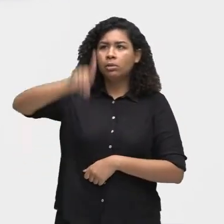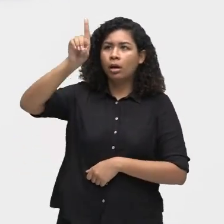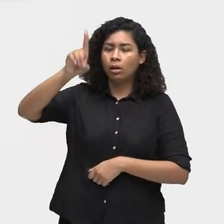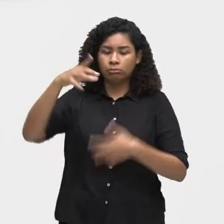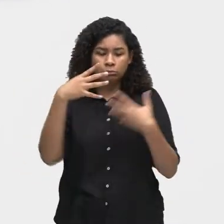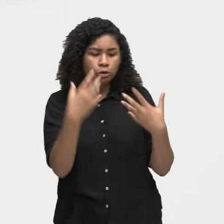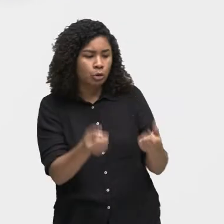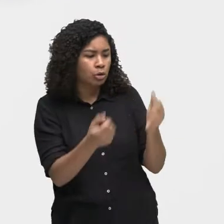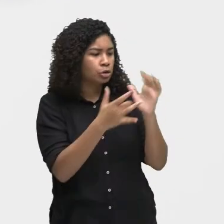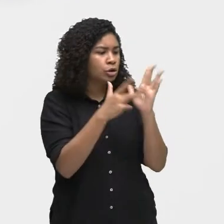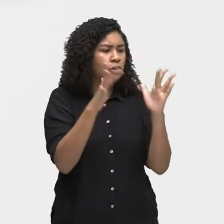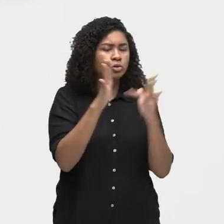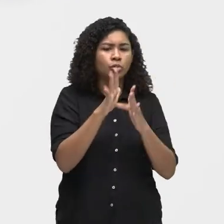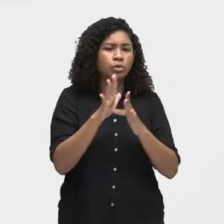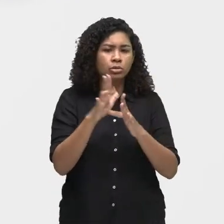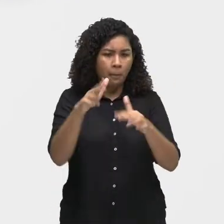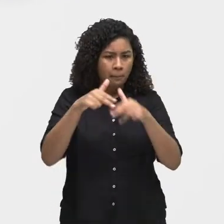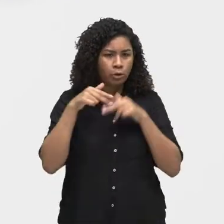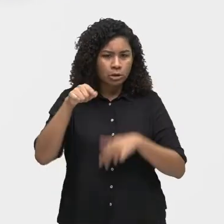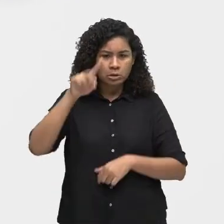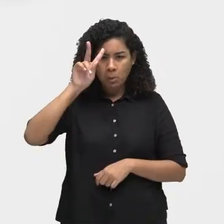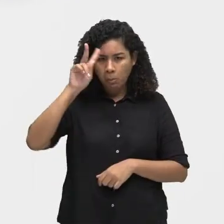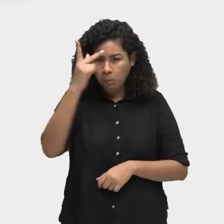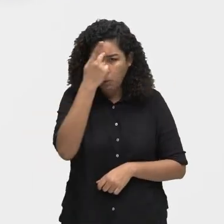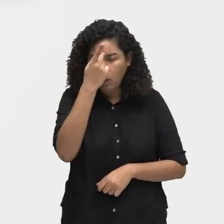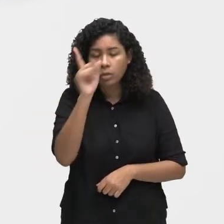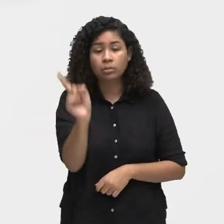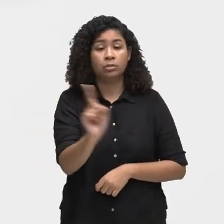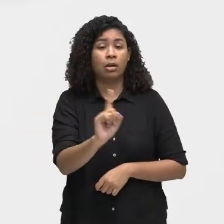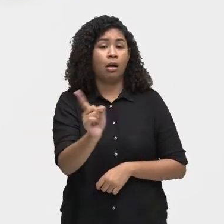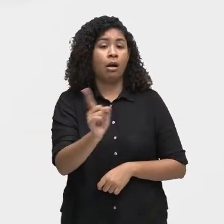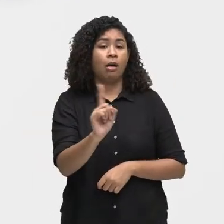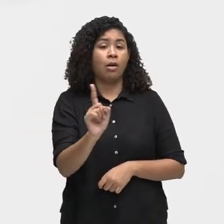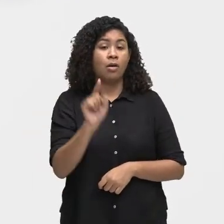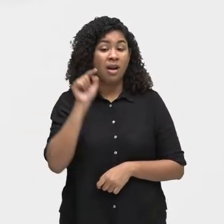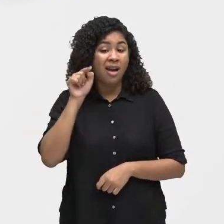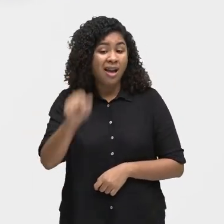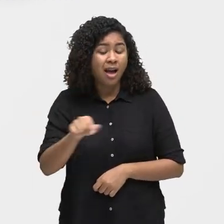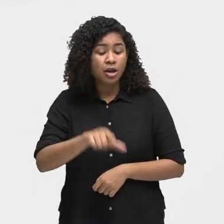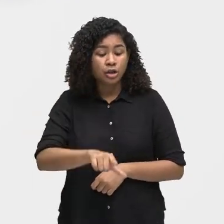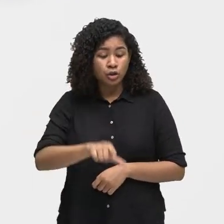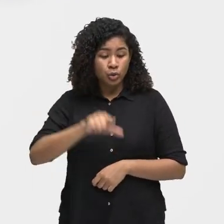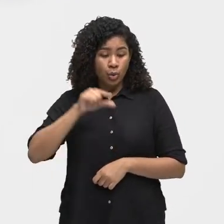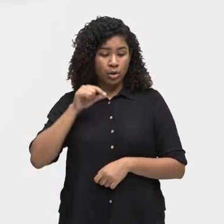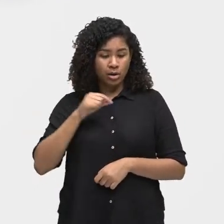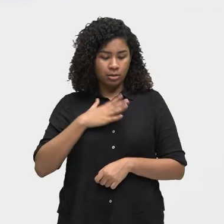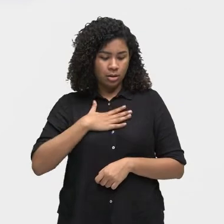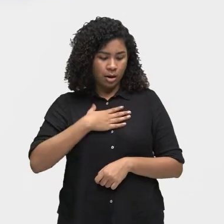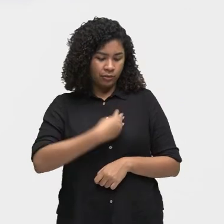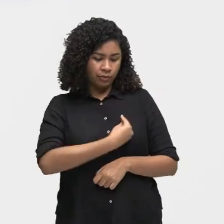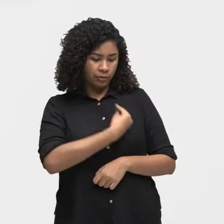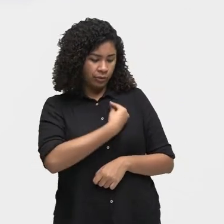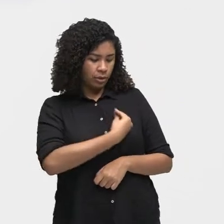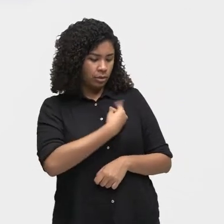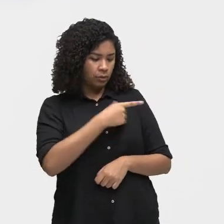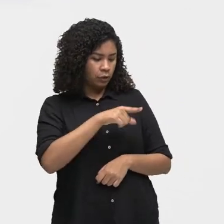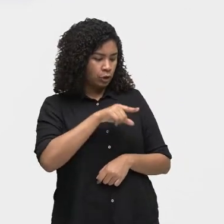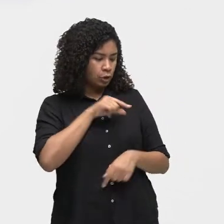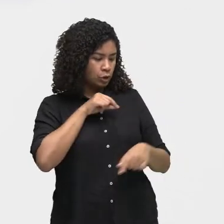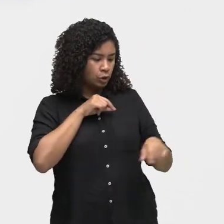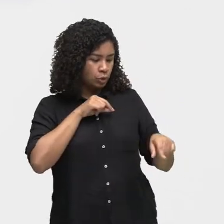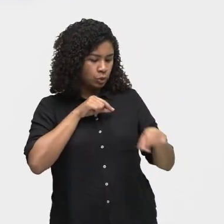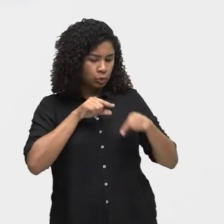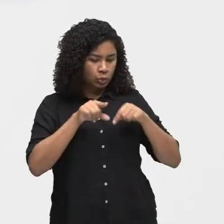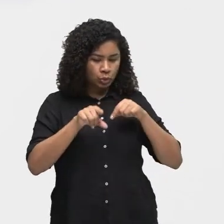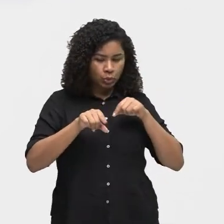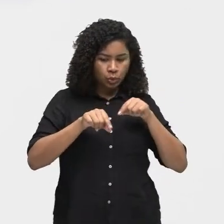conversão ocorre a partir do momento que a pessoa, dia após dia, vai mudando, vai se convencendo de que ela